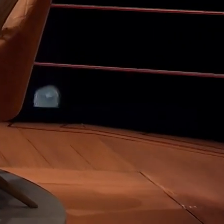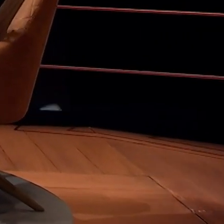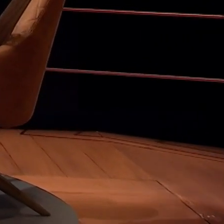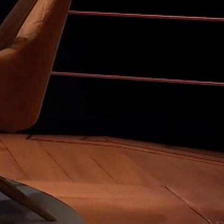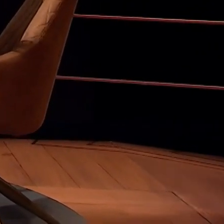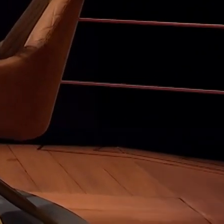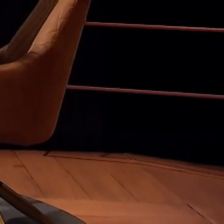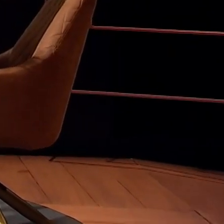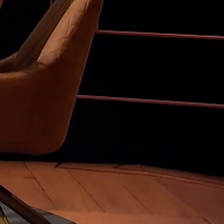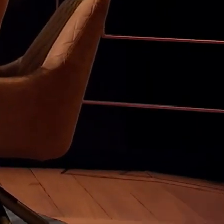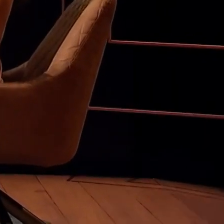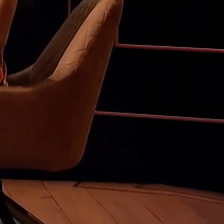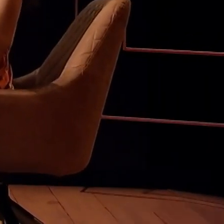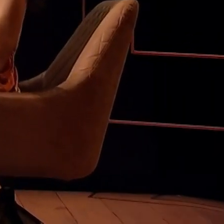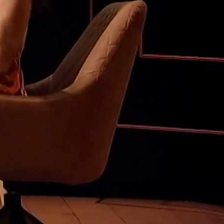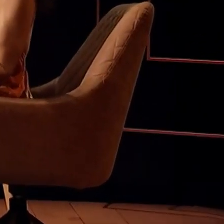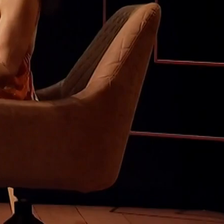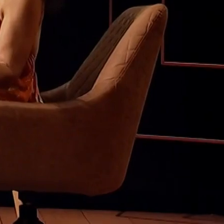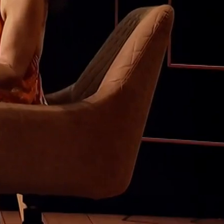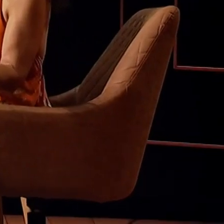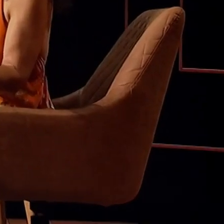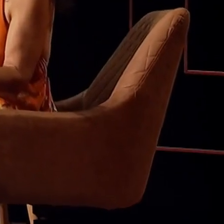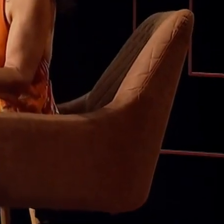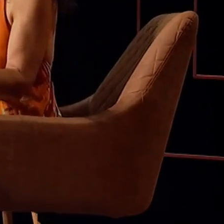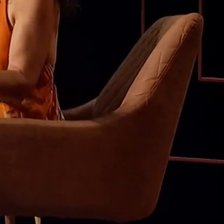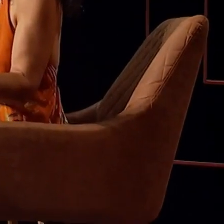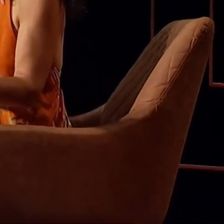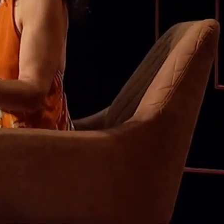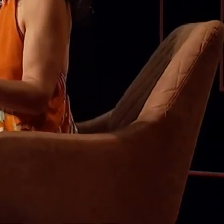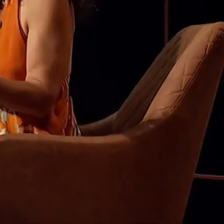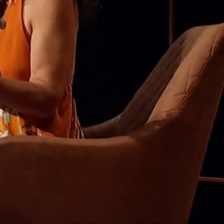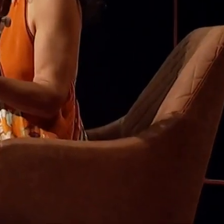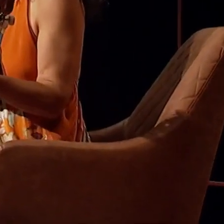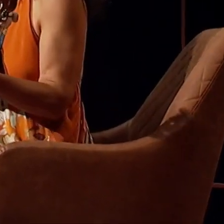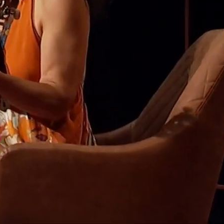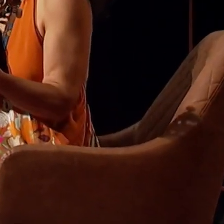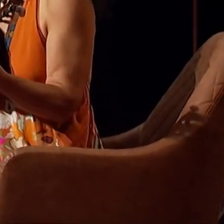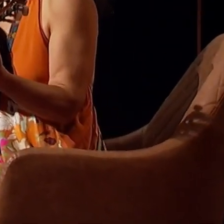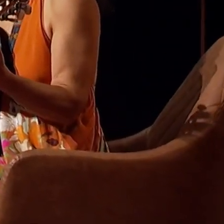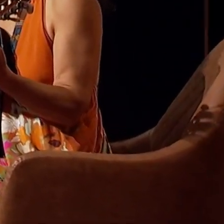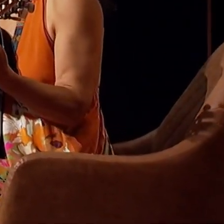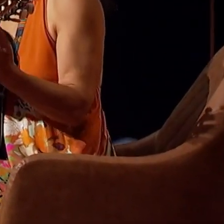rodeada de água, plantando os meus pés no chão.